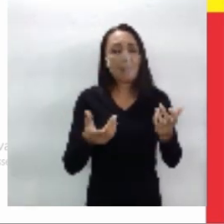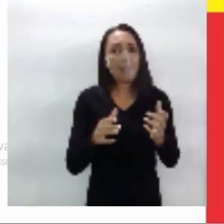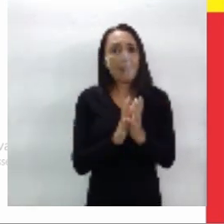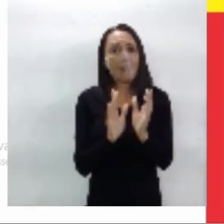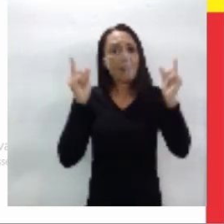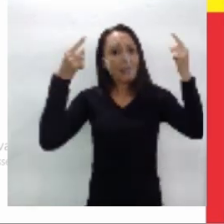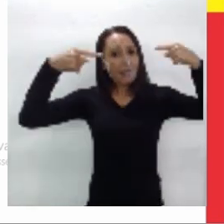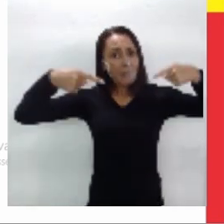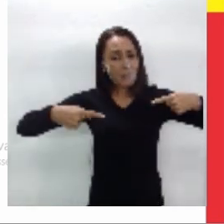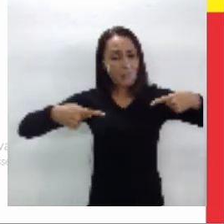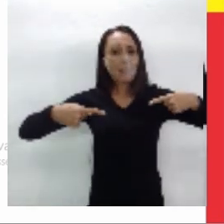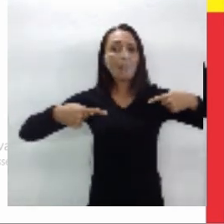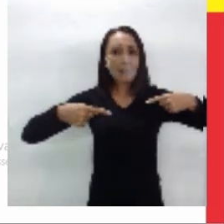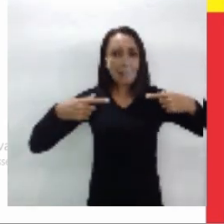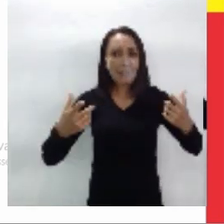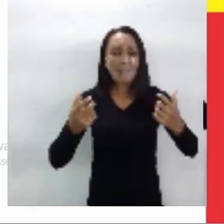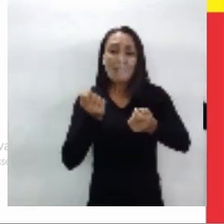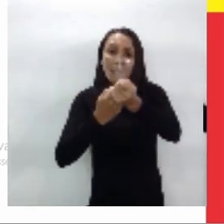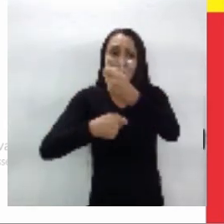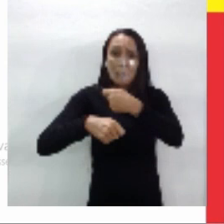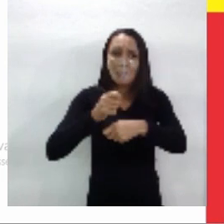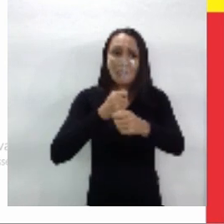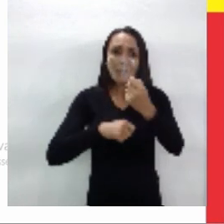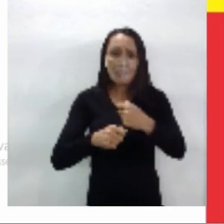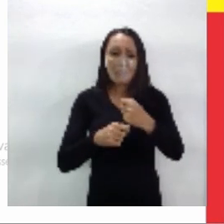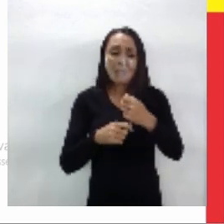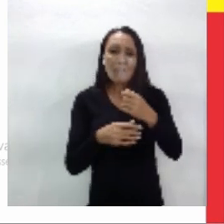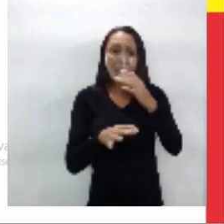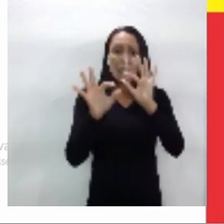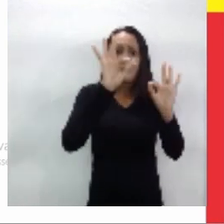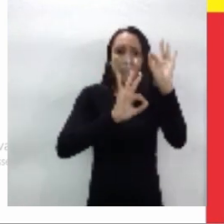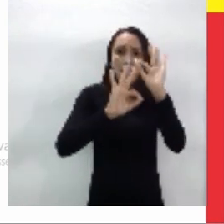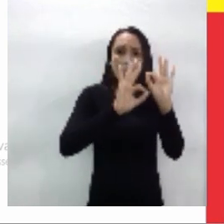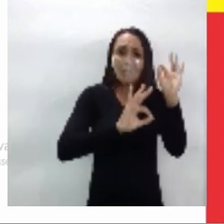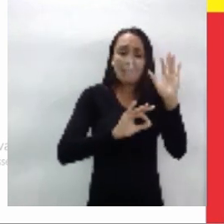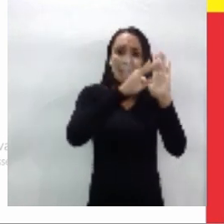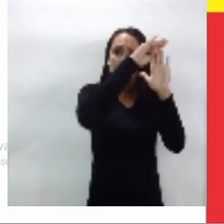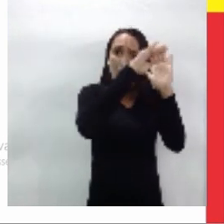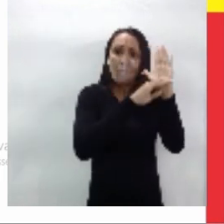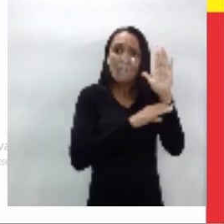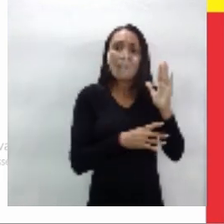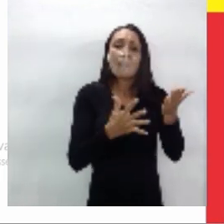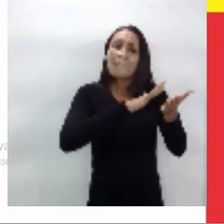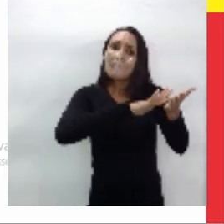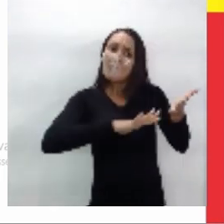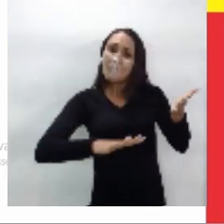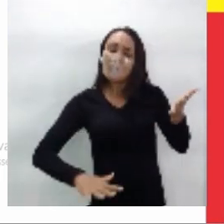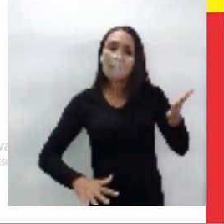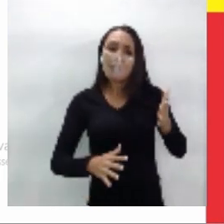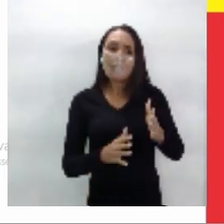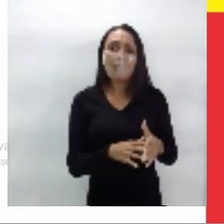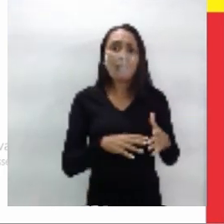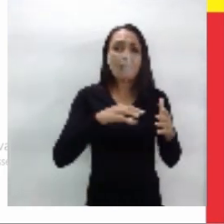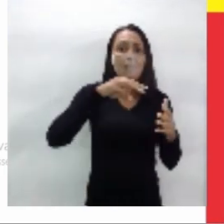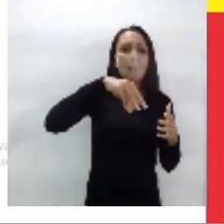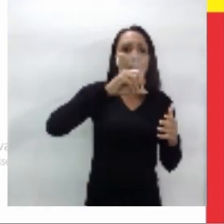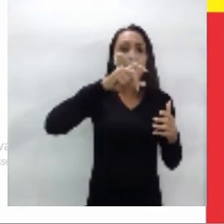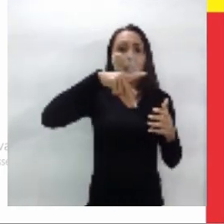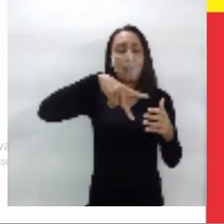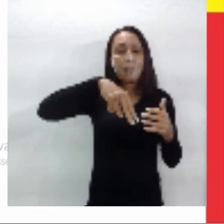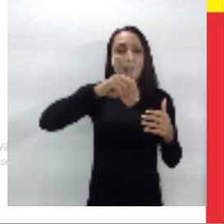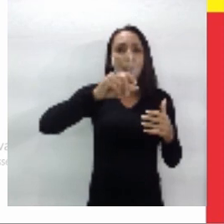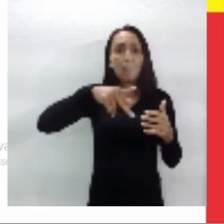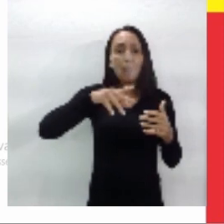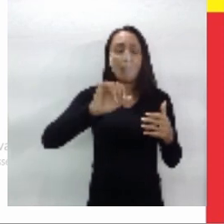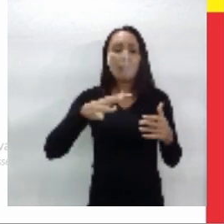de novos mercados, na regulamentação das atividades mercantis, na concessões de monopólio para